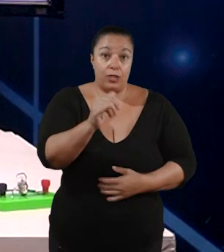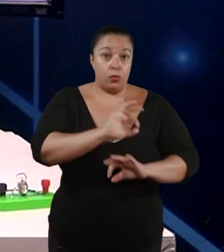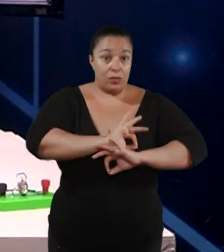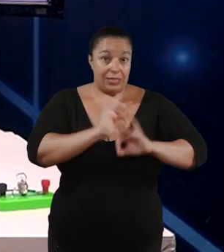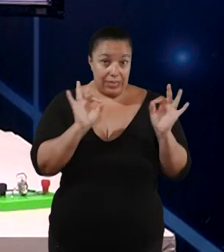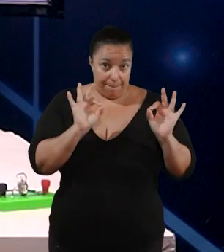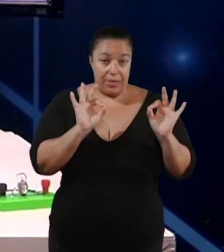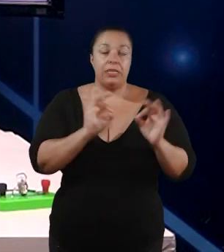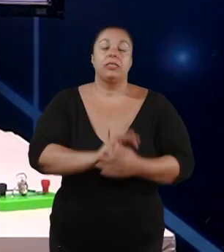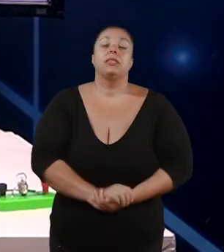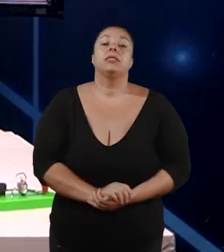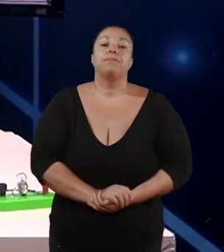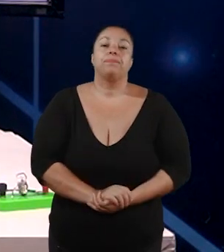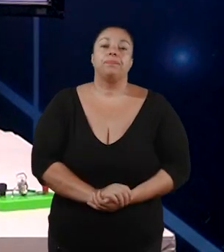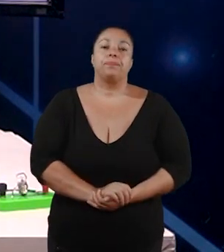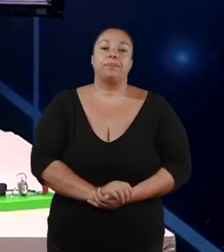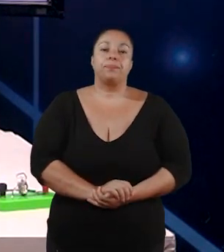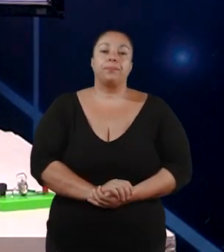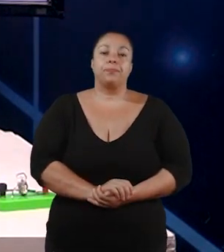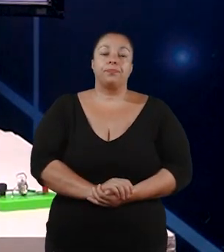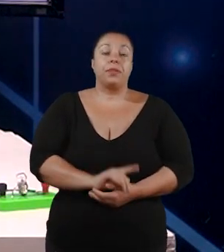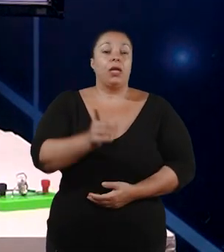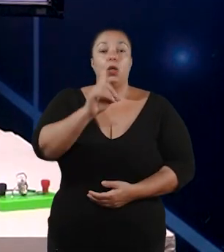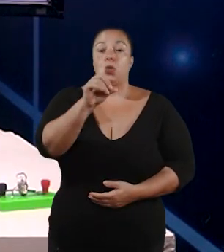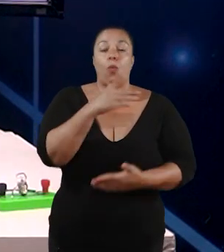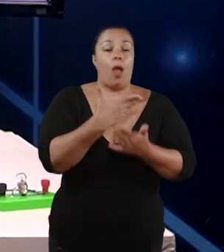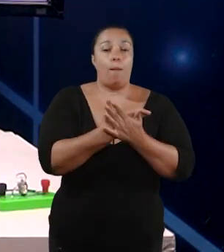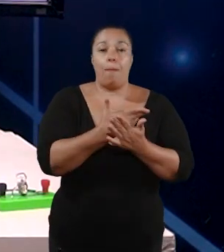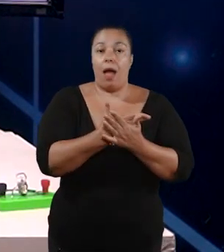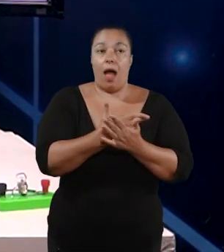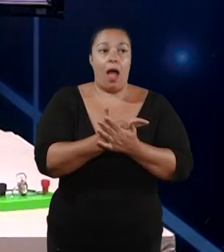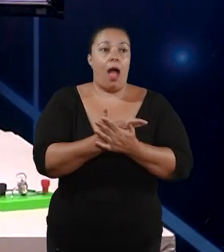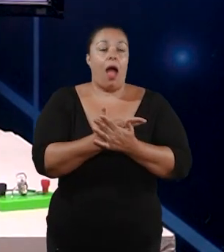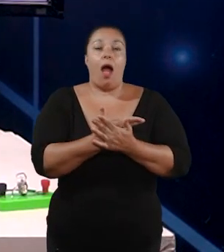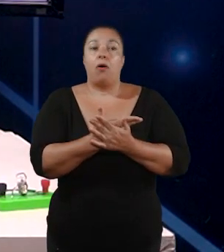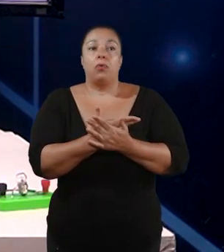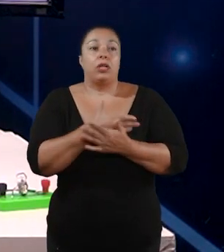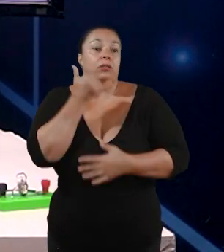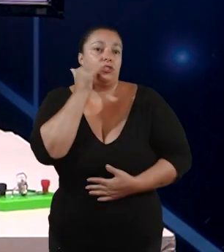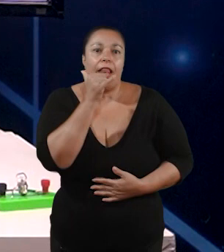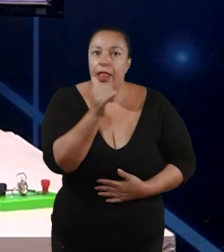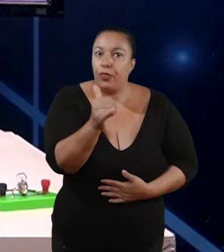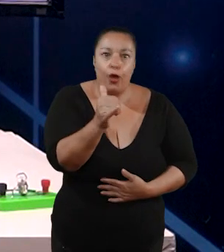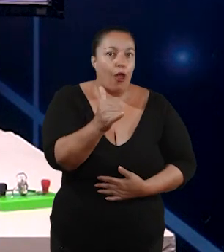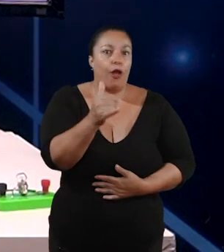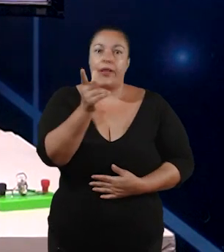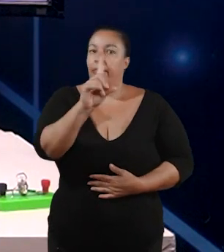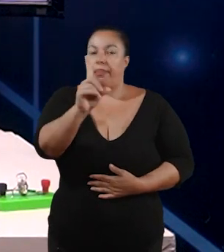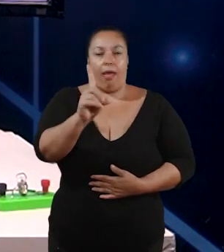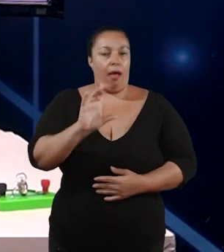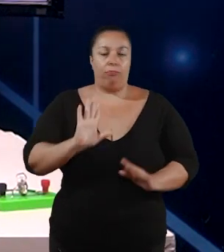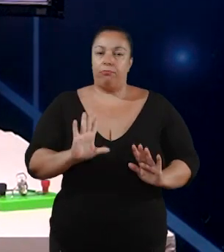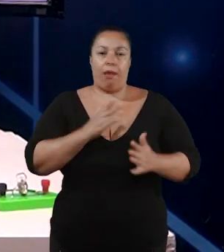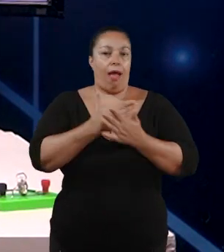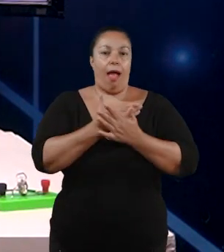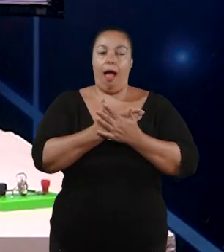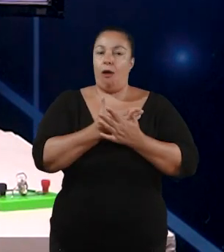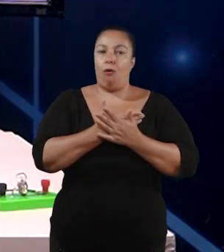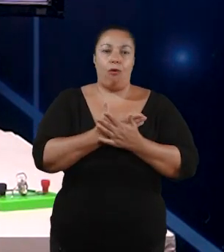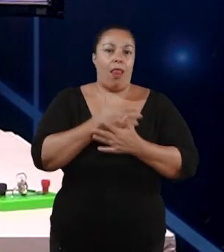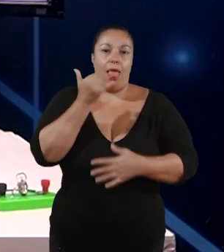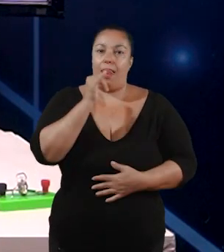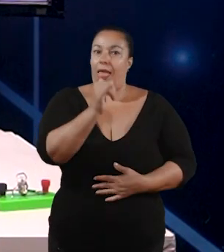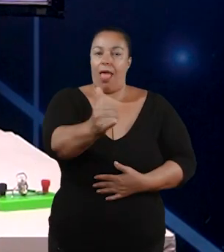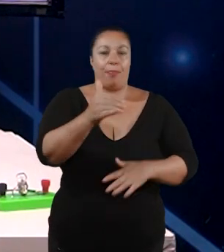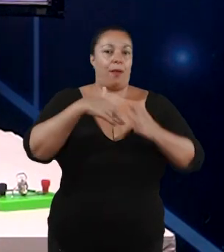nós estamos falando de circuito elétricos simples. Não é uma aula de eletrônica, não é uma aula de elétrica, né? Nem estou falando que nós